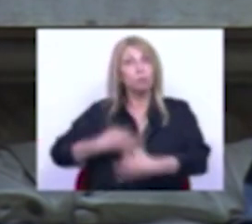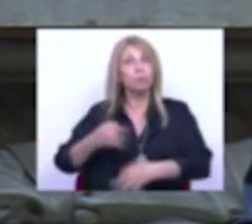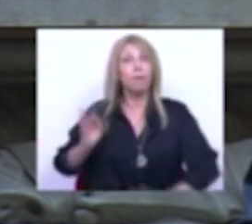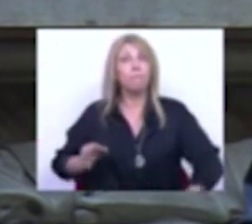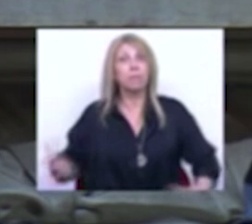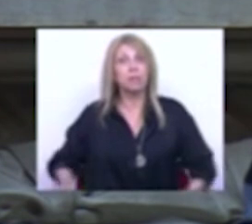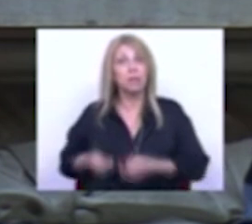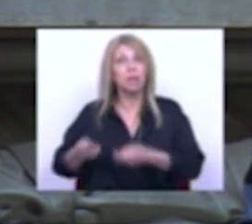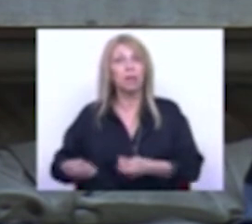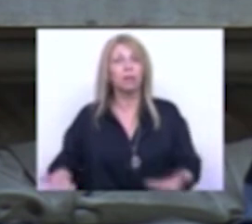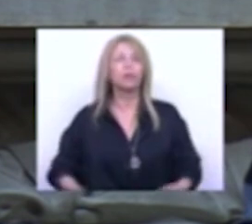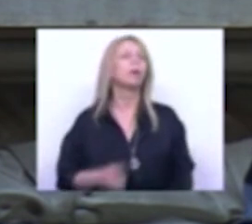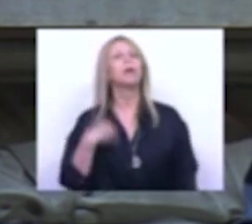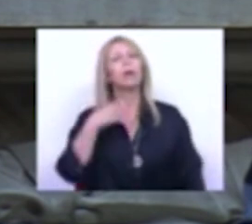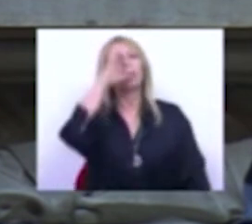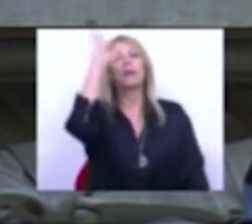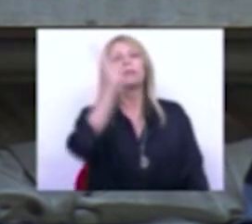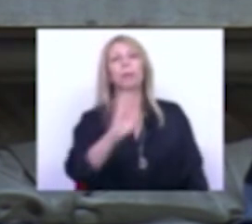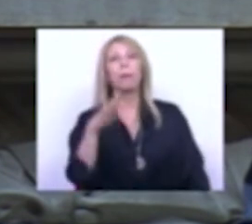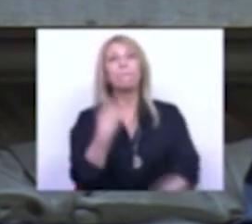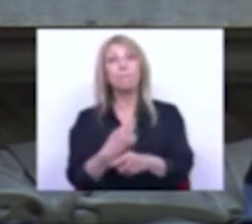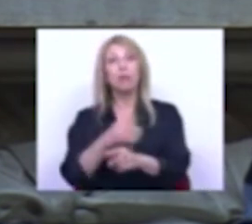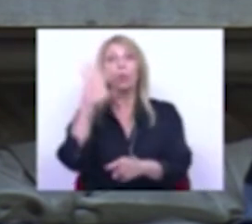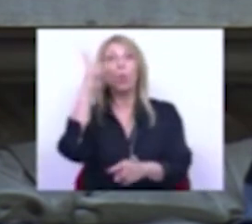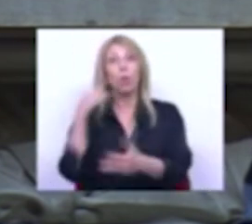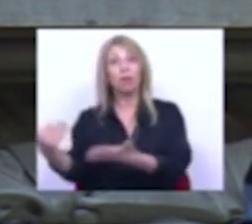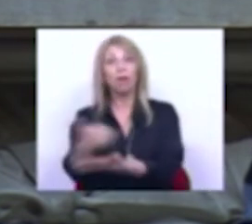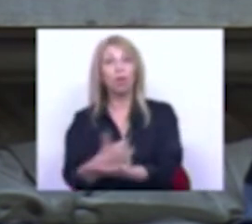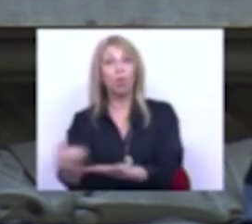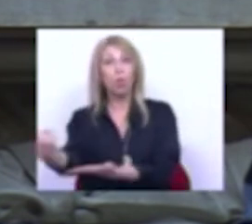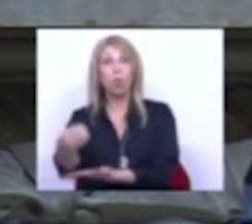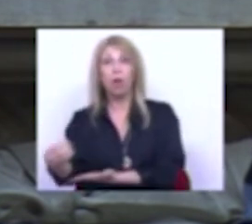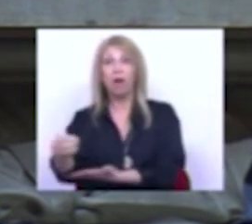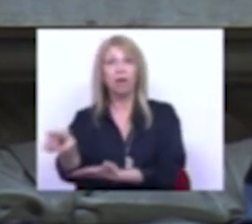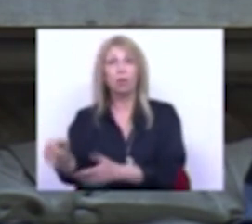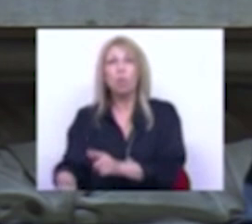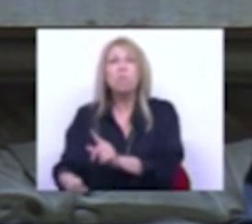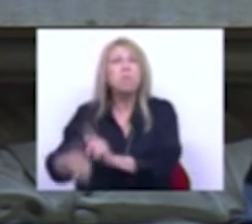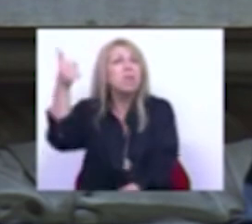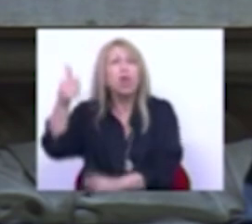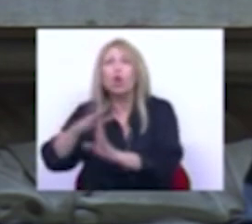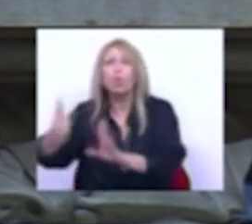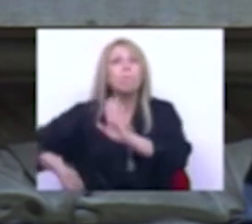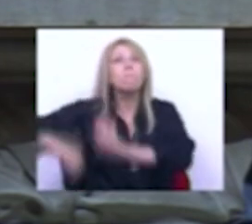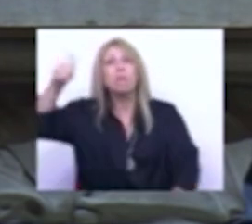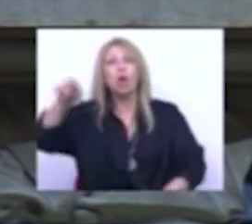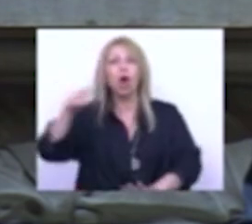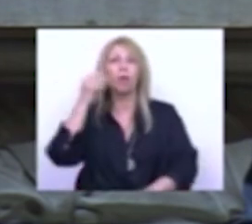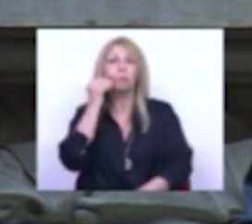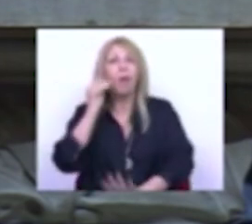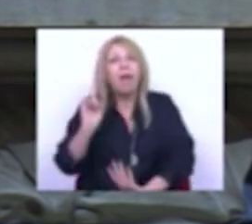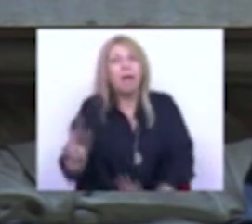Nós sabemos que mesmo quando lhes faltam esses meios, são das melhores, mas não nos habituemos